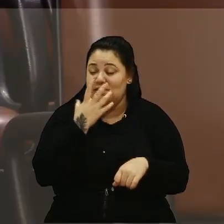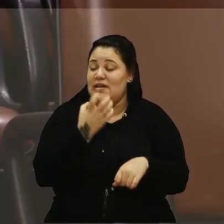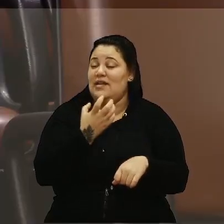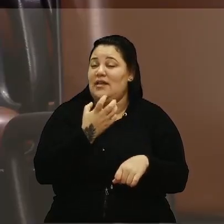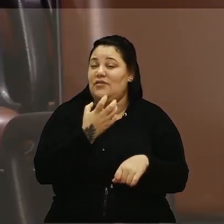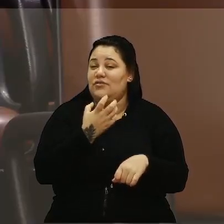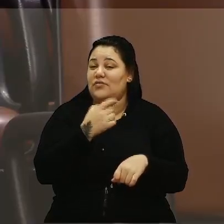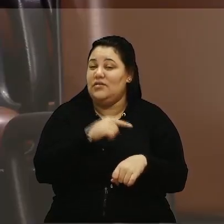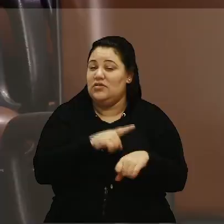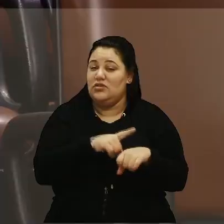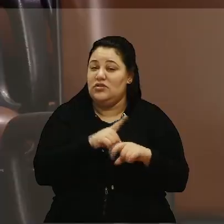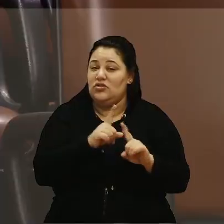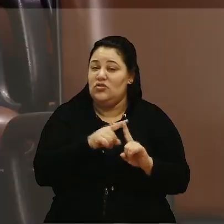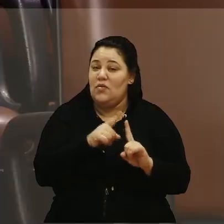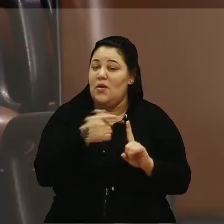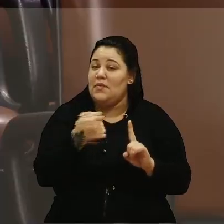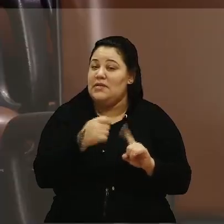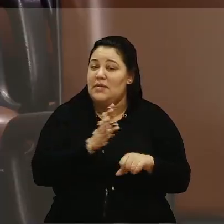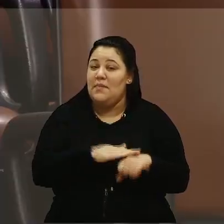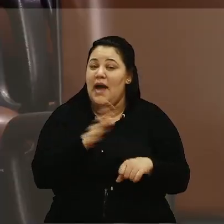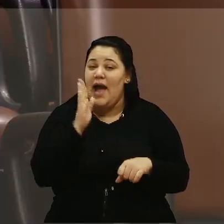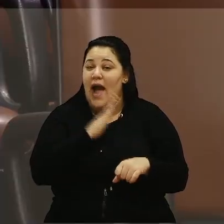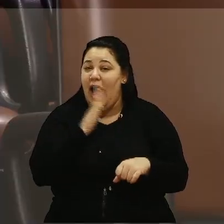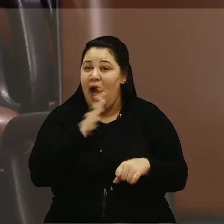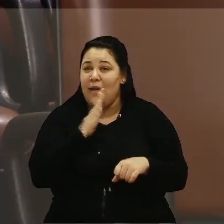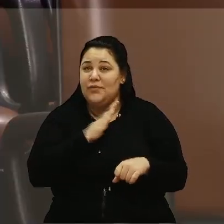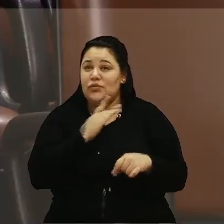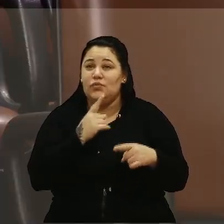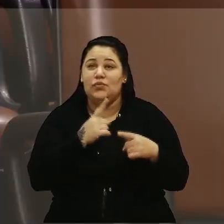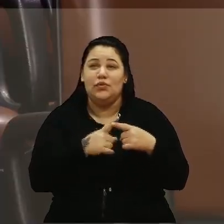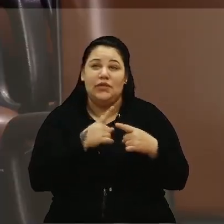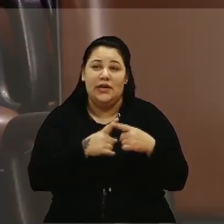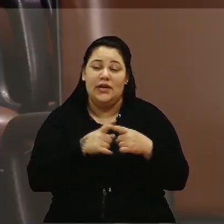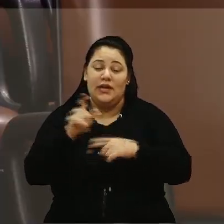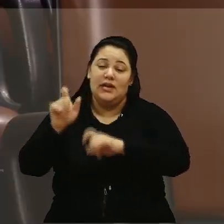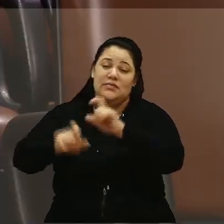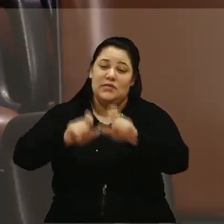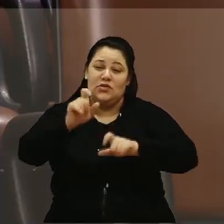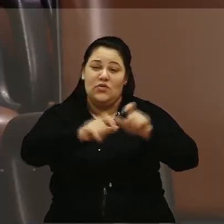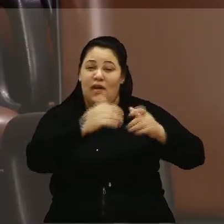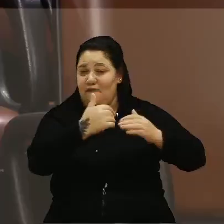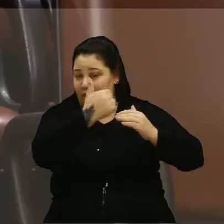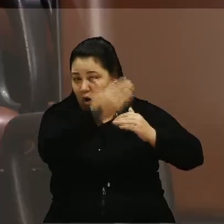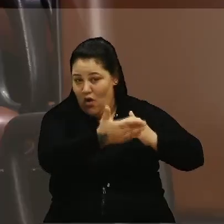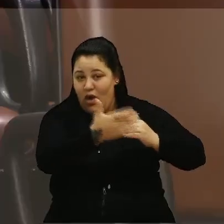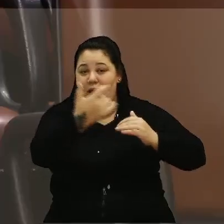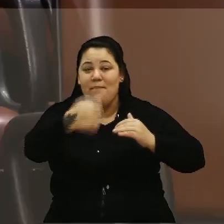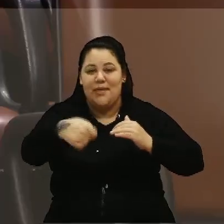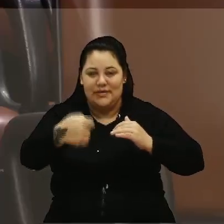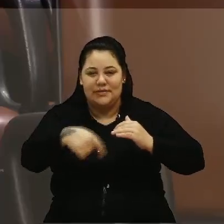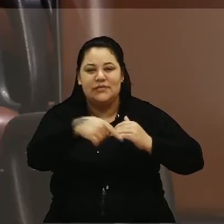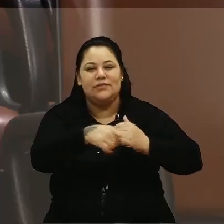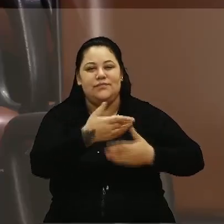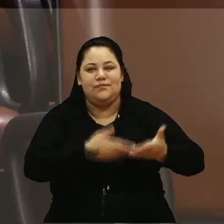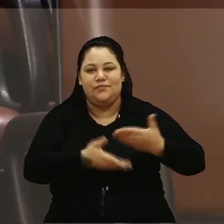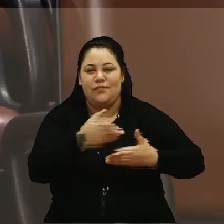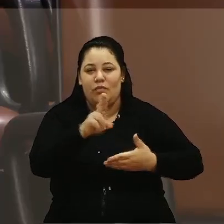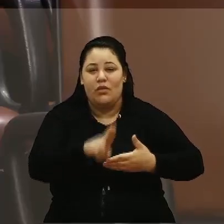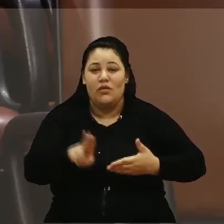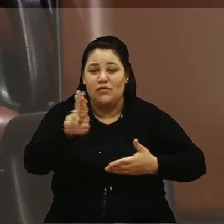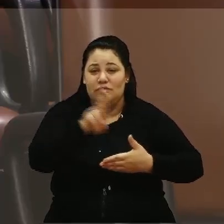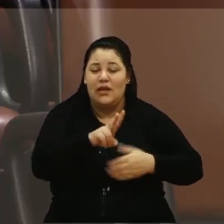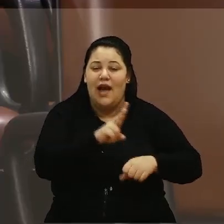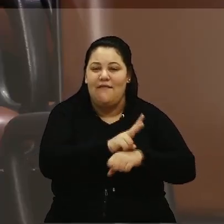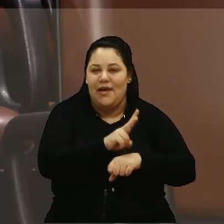acontece. Tem que ser mais rápido, tem que ser mais ágil, porque as pessoas ali fora precisam ocupar essas